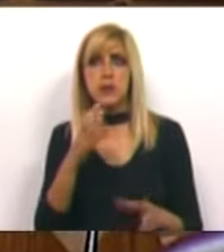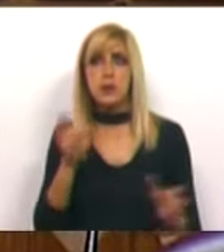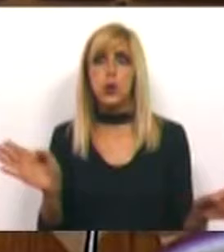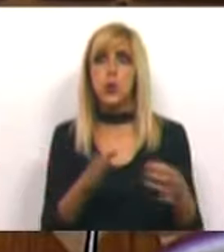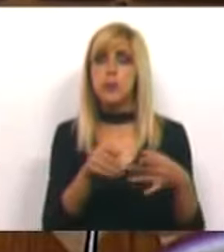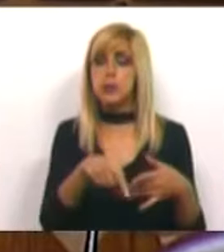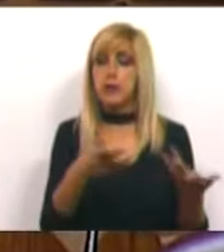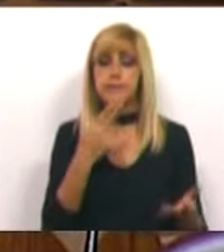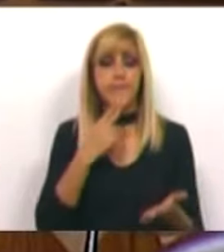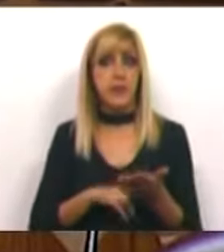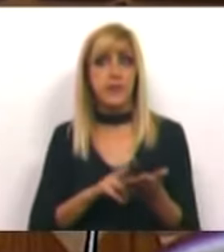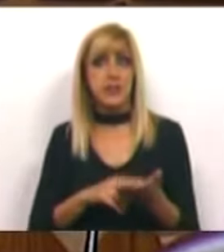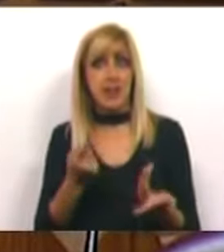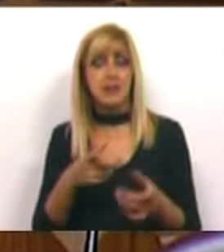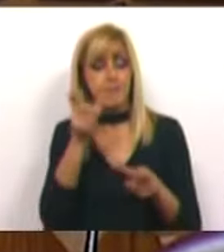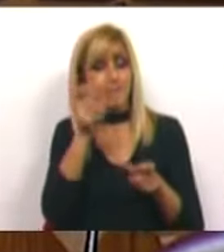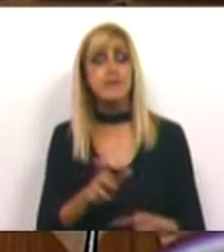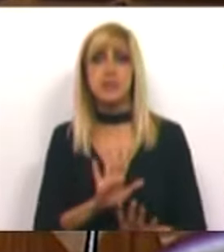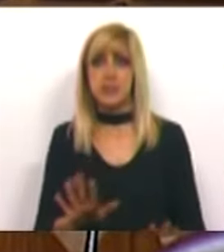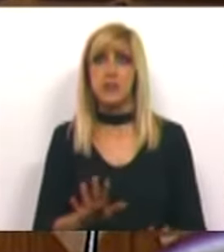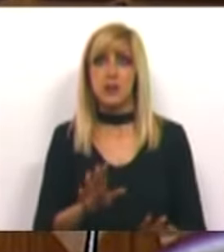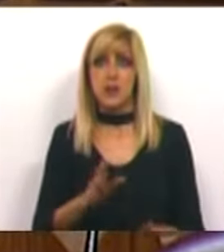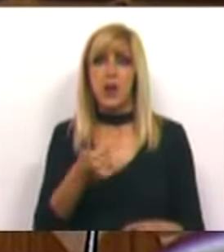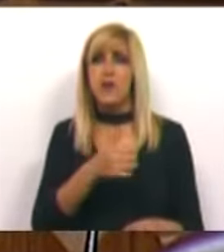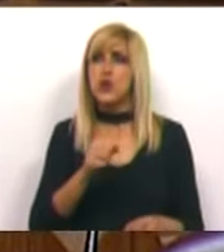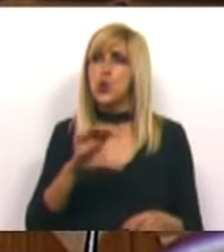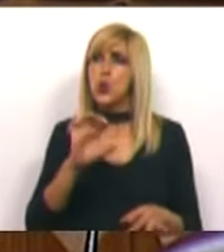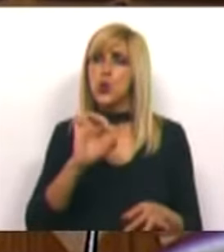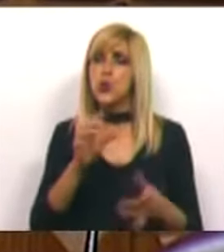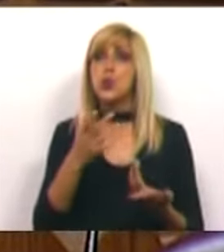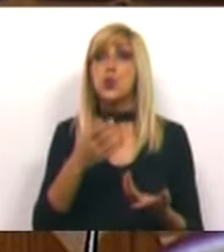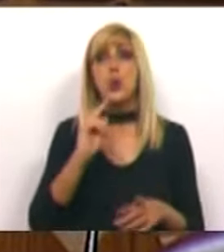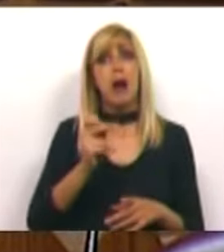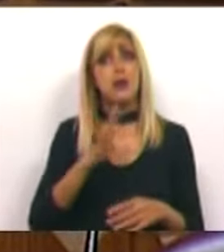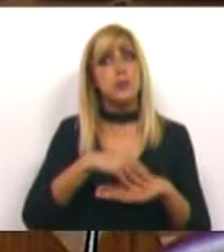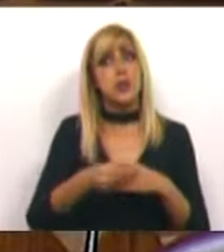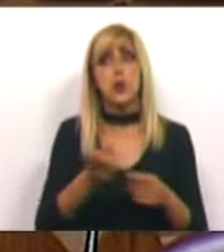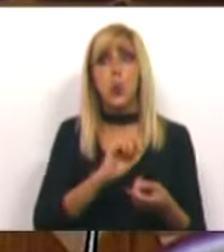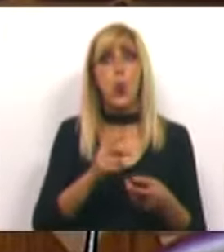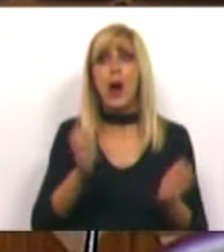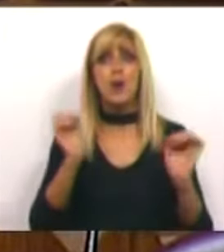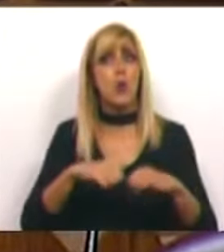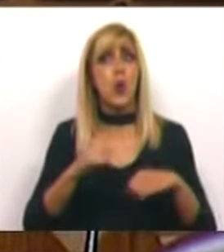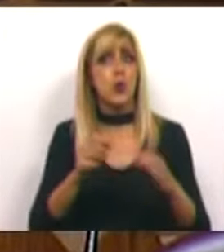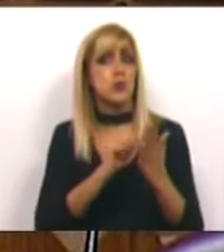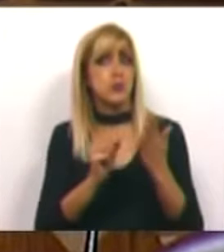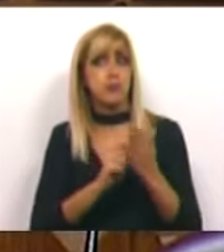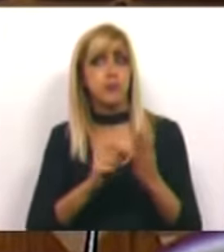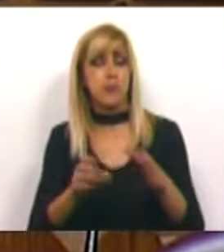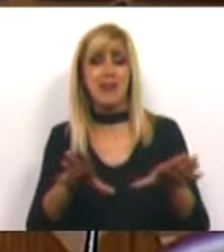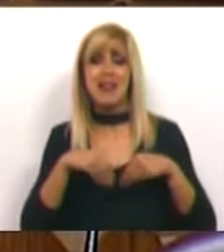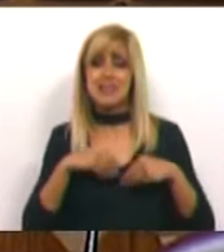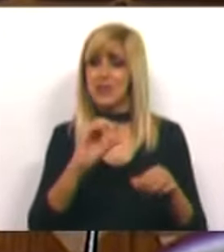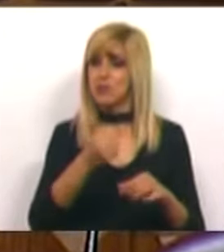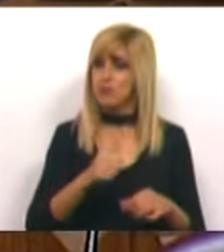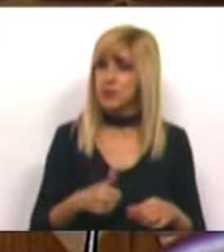comunidade. A verdade nua e crua é que, volvidos 28 anos, não existe um acordo ortográfico comumente aceito,